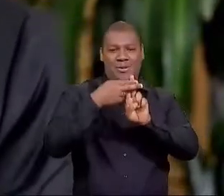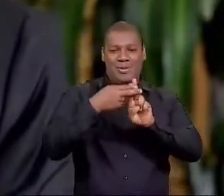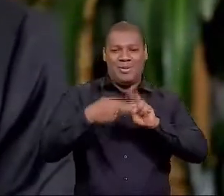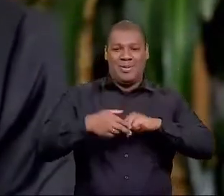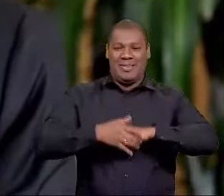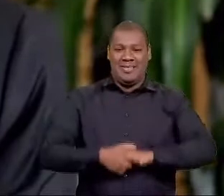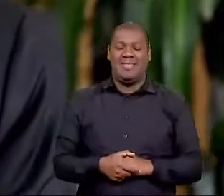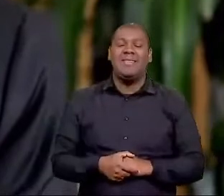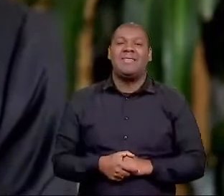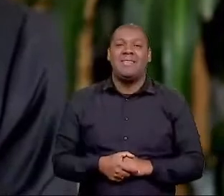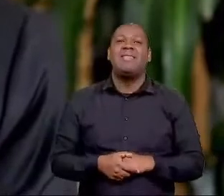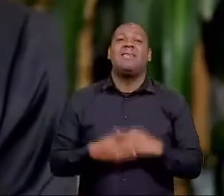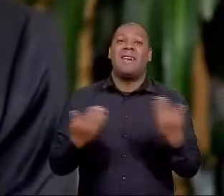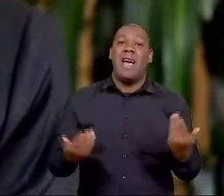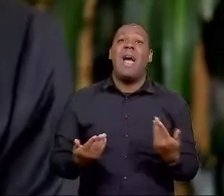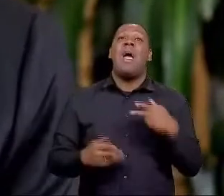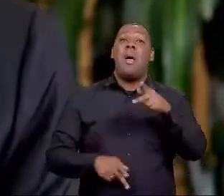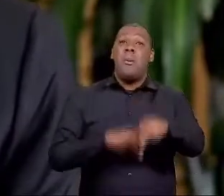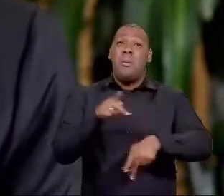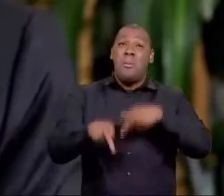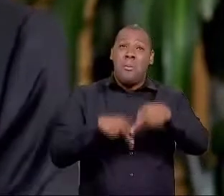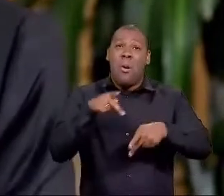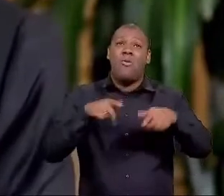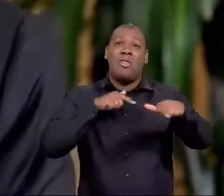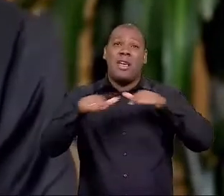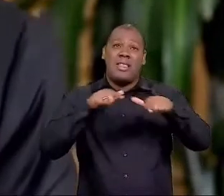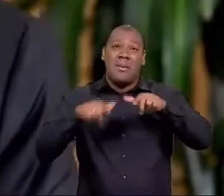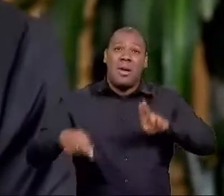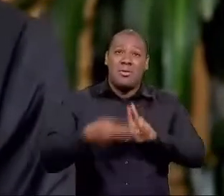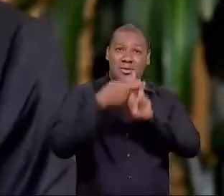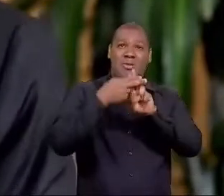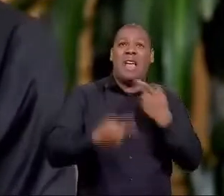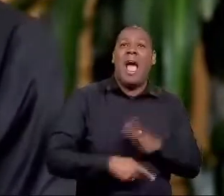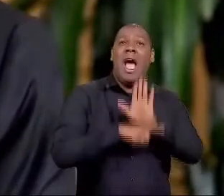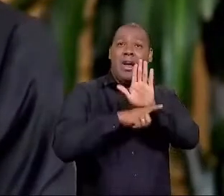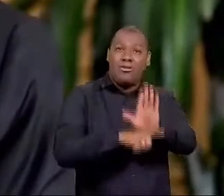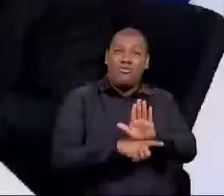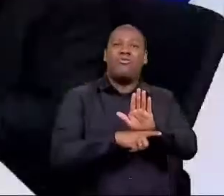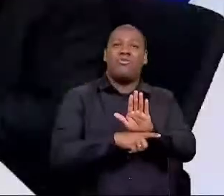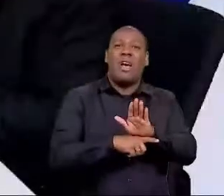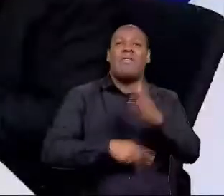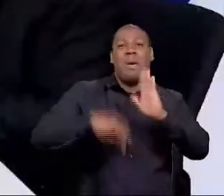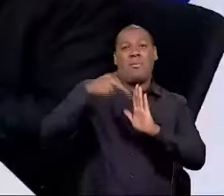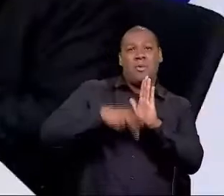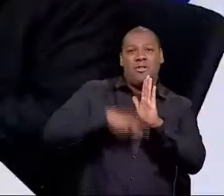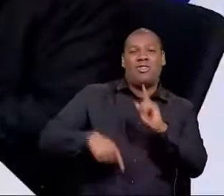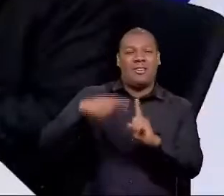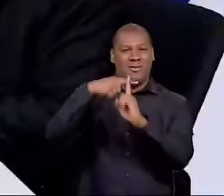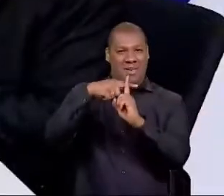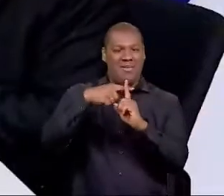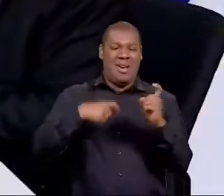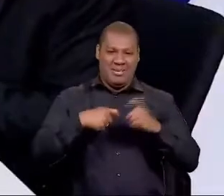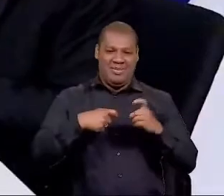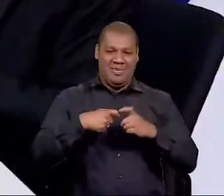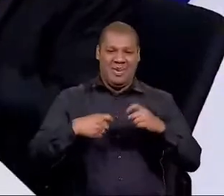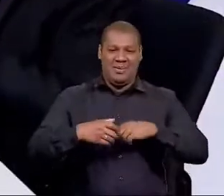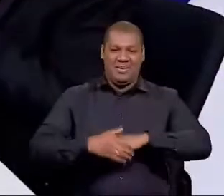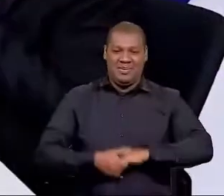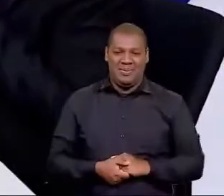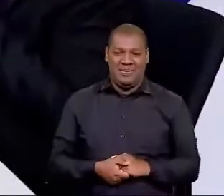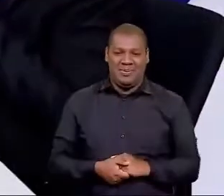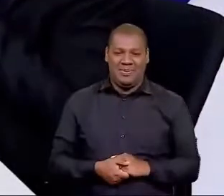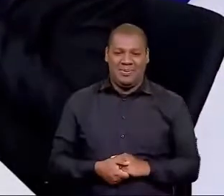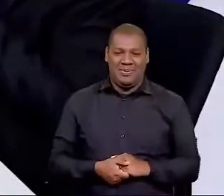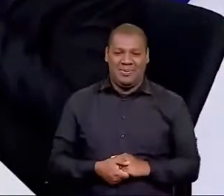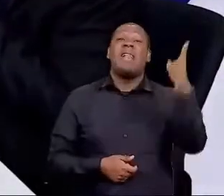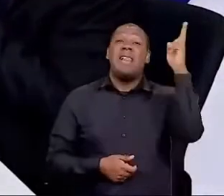Mais Médicos, que vai ser uma coisa extraordinária para o nosso povo. O senhor se lembra o antes do SUS? Porque quando o senhor era jovem,